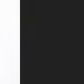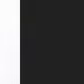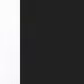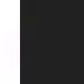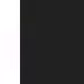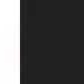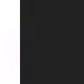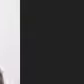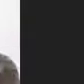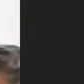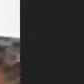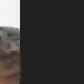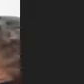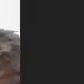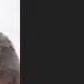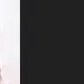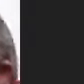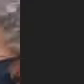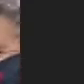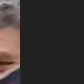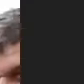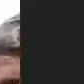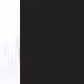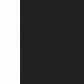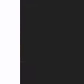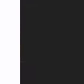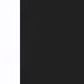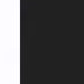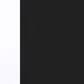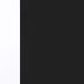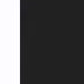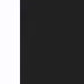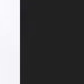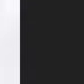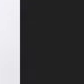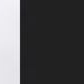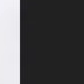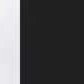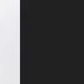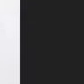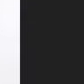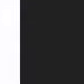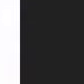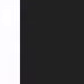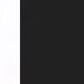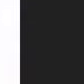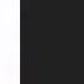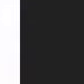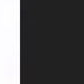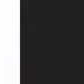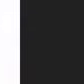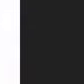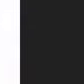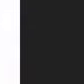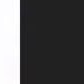Parabéns. Aí, Nelson. Aí, ó. Vamos junto. Nelson. Vamos para o